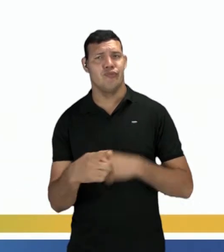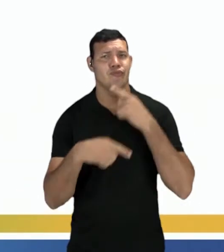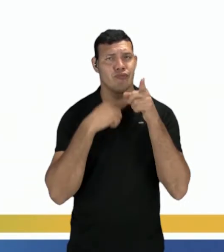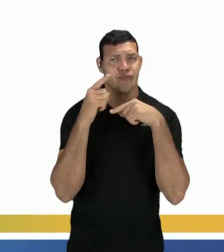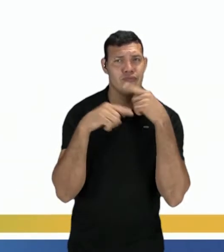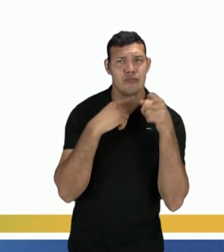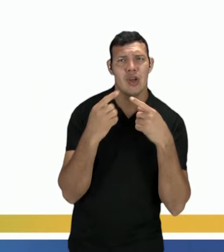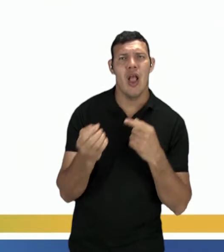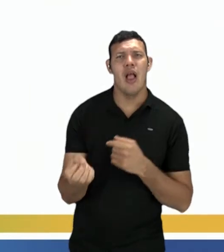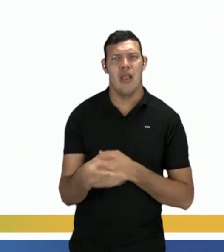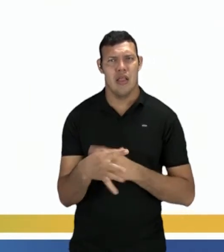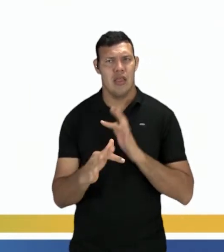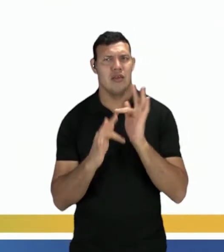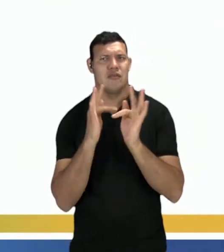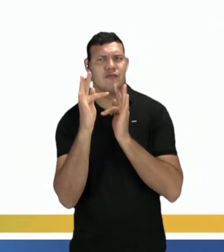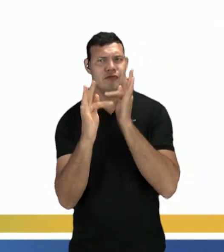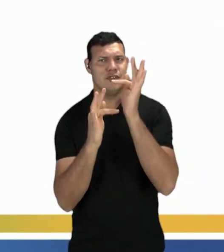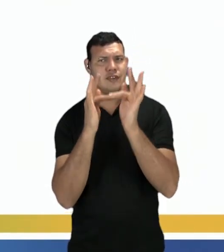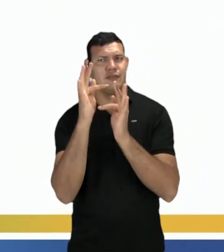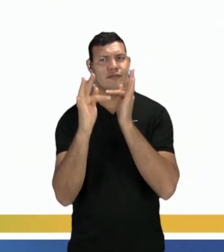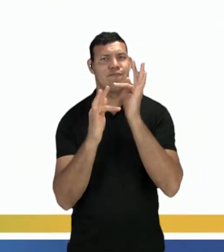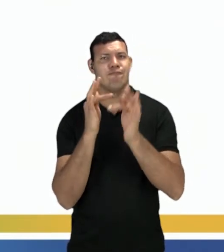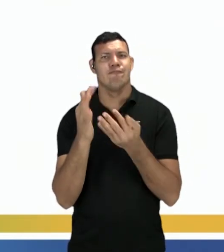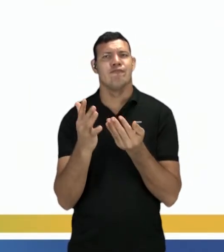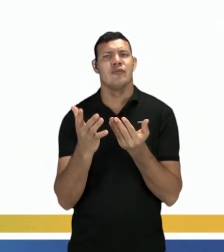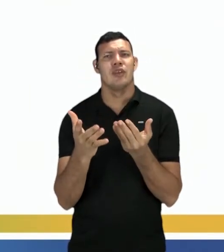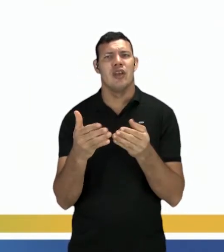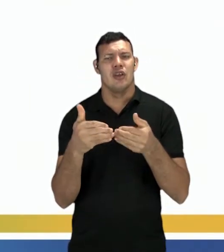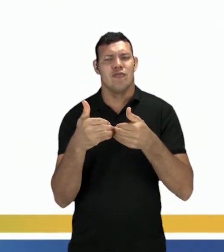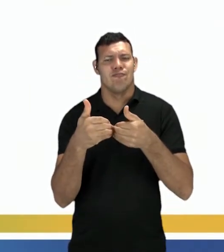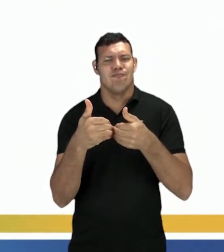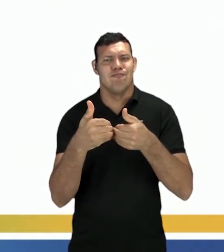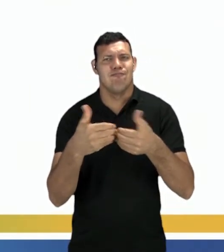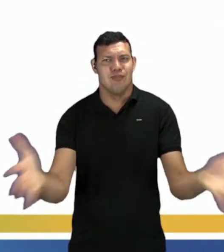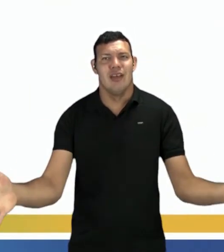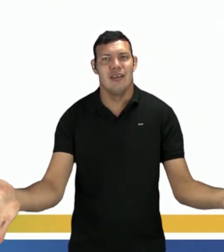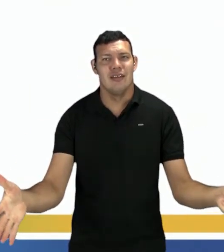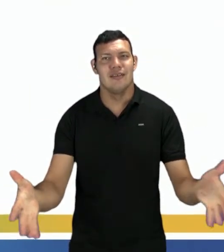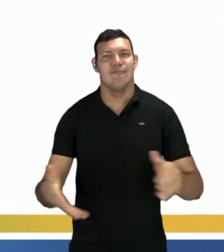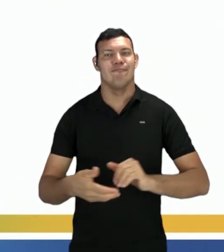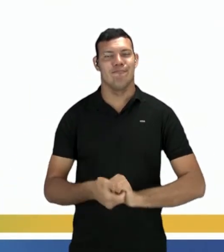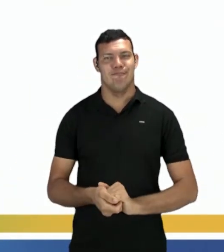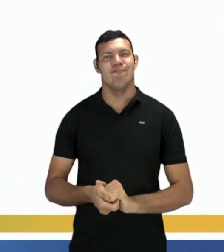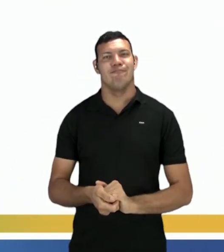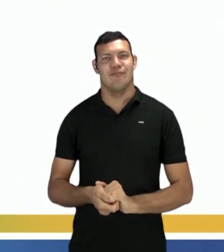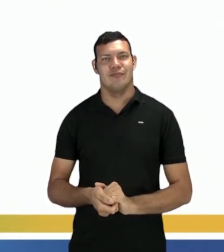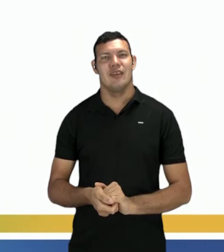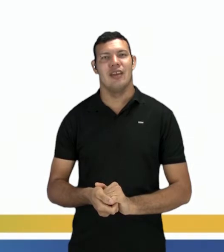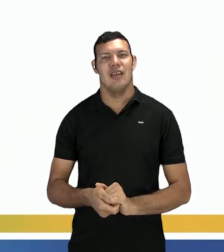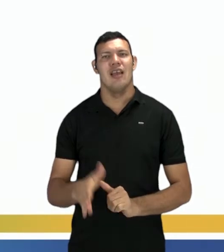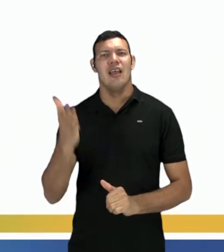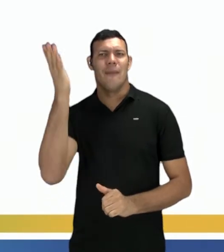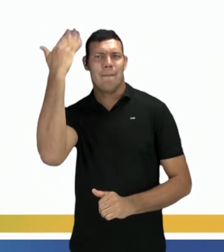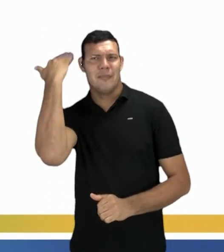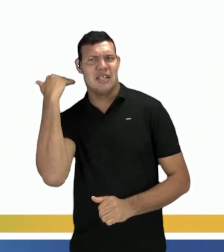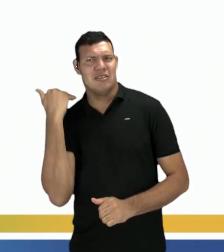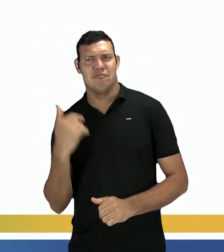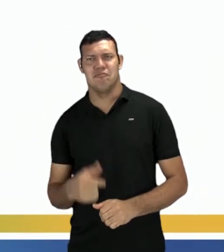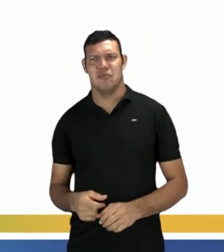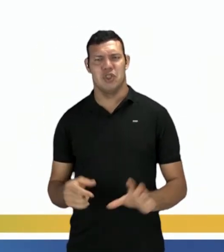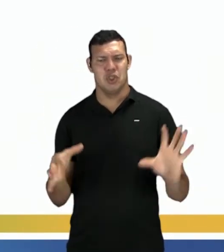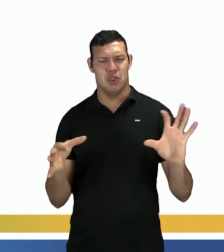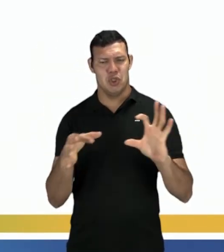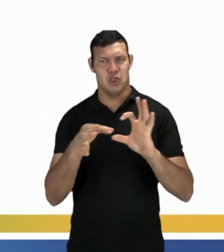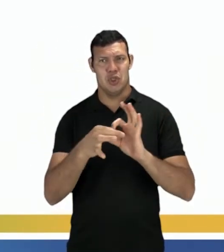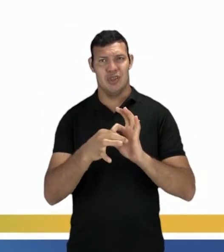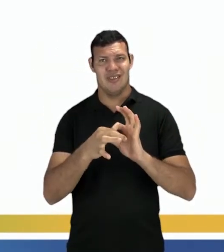nova física. A nova física que rompe com a física tradicional, newtoniana, de Galileu. Nós